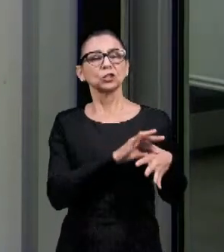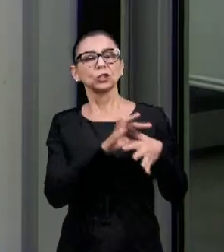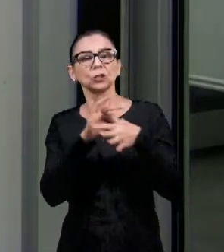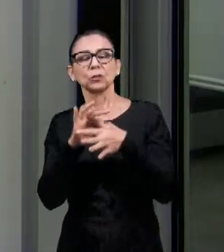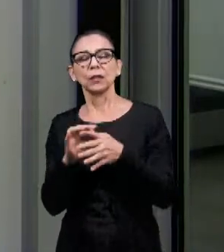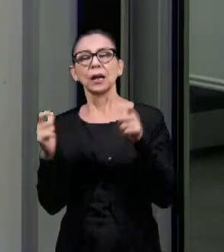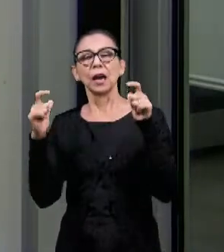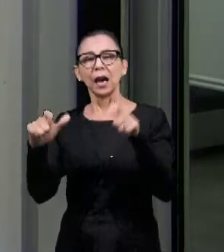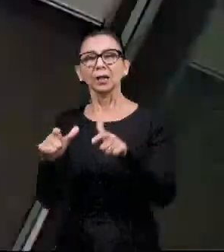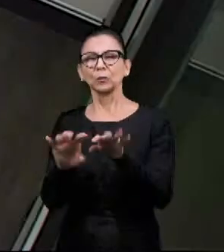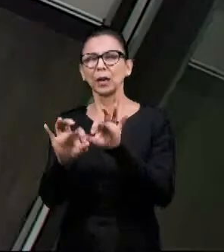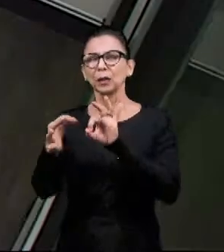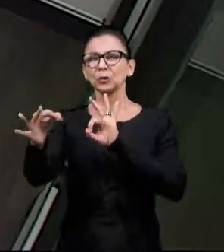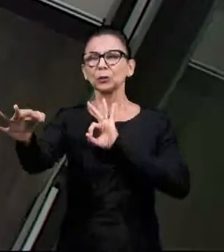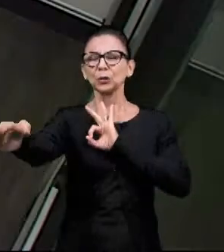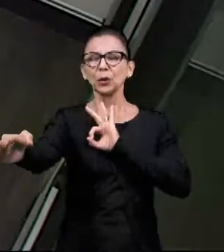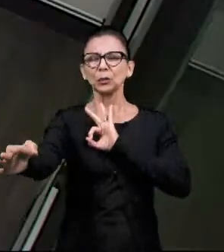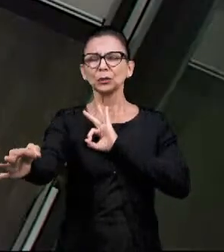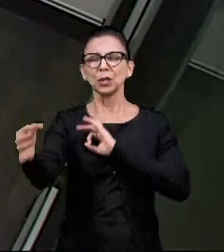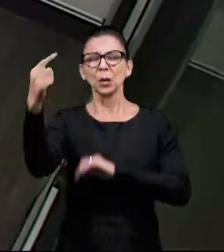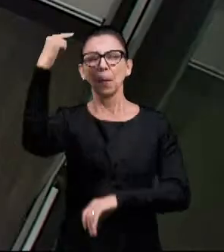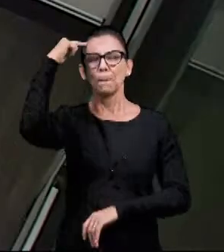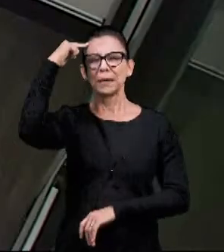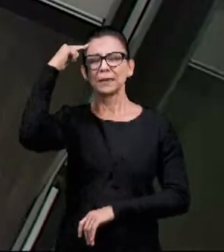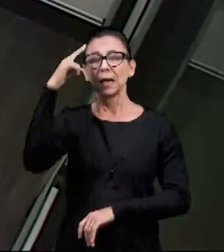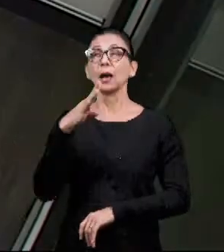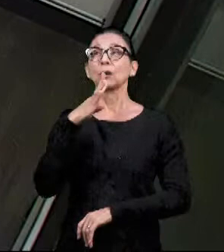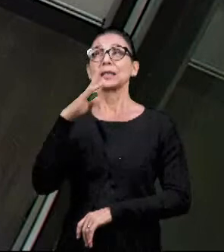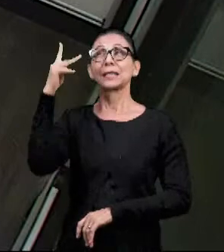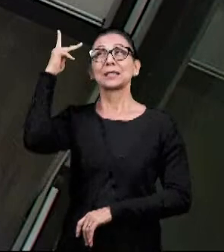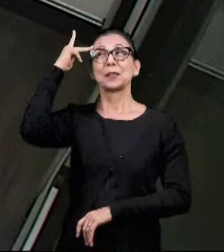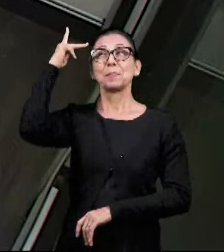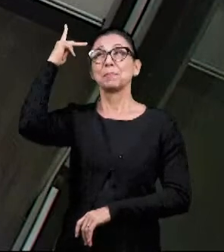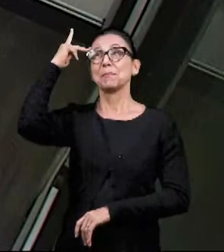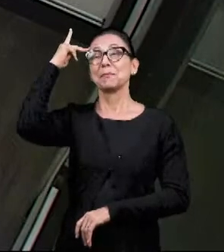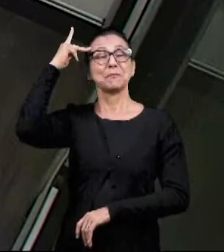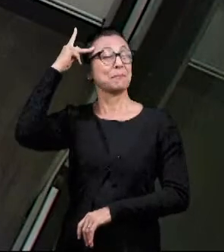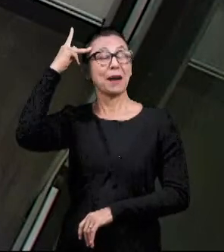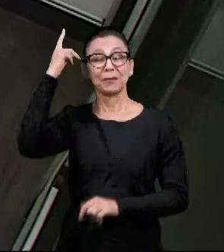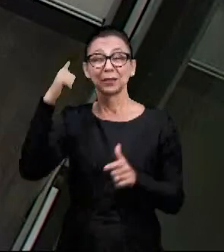Paulo. Que coisa, né? Era o lugar mais distante.